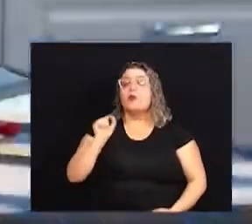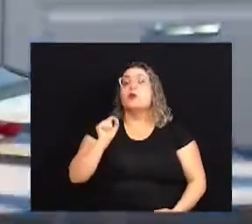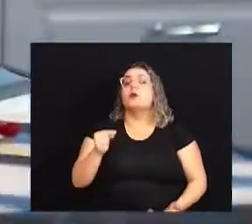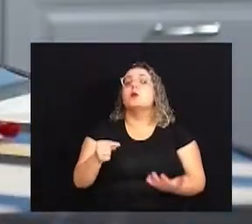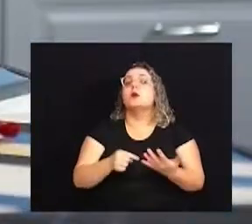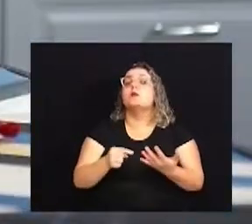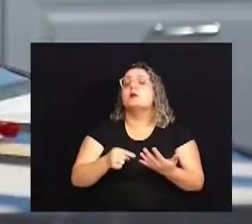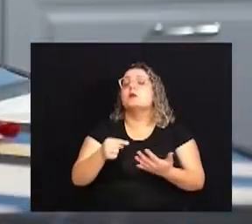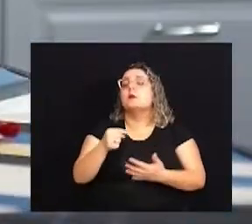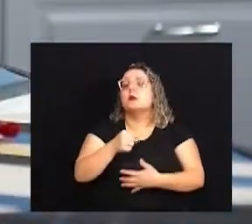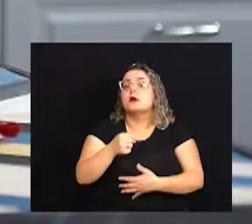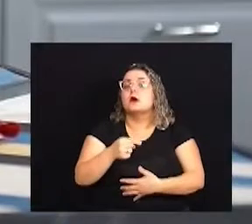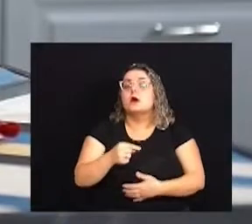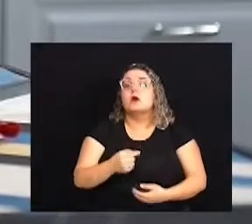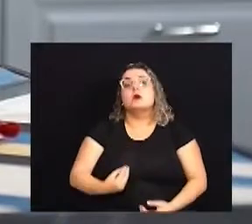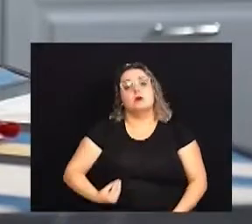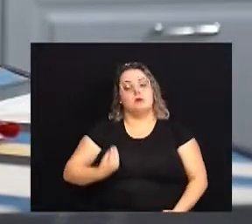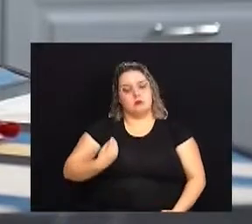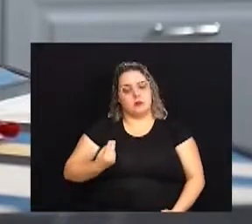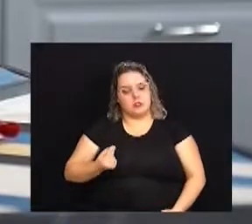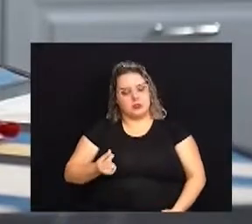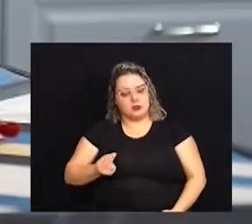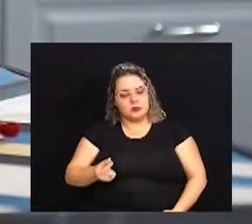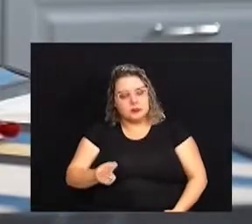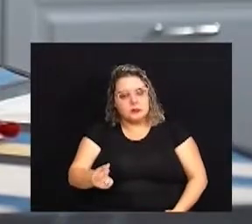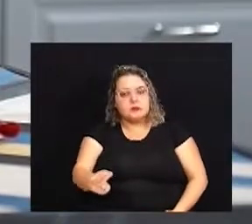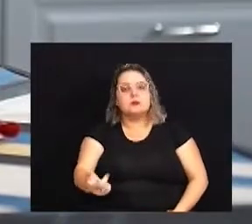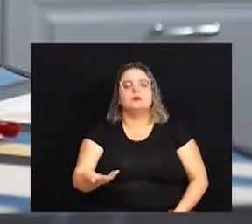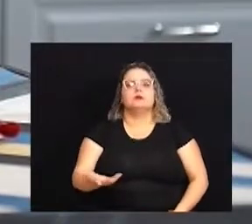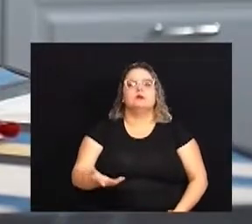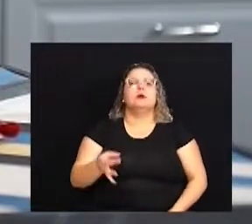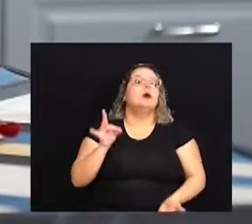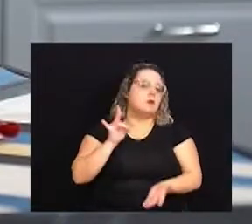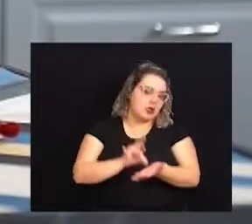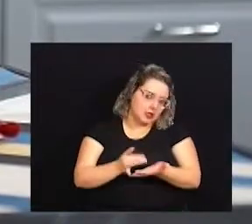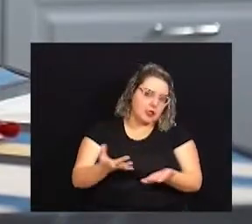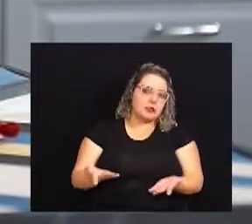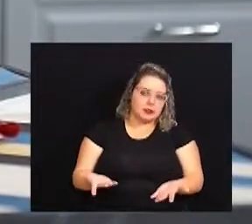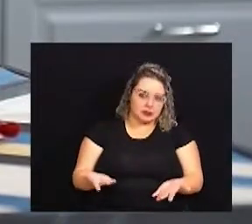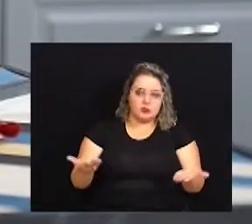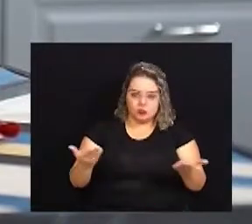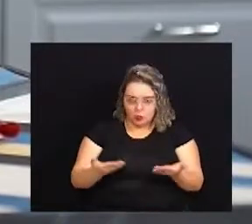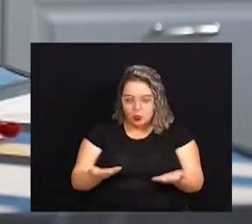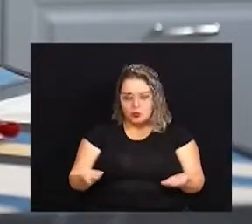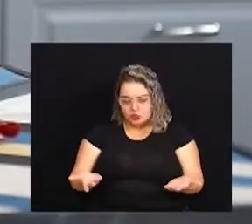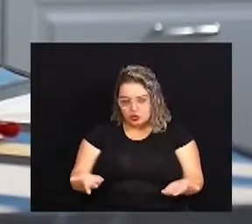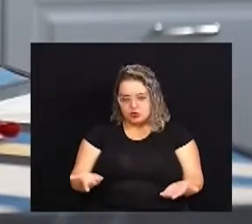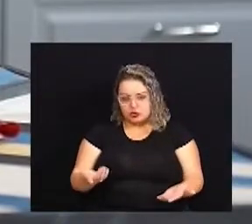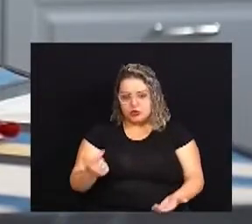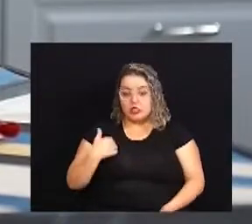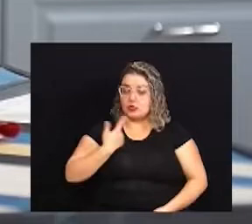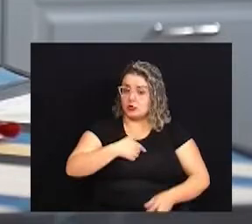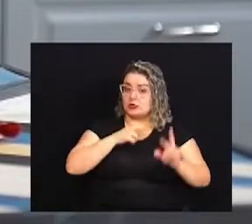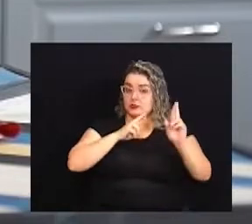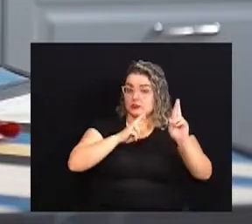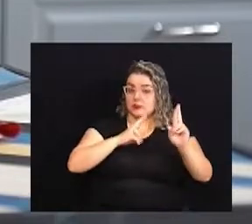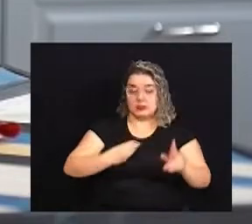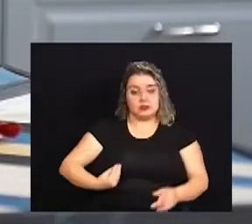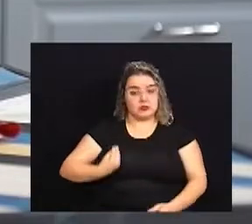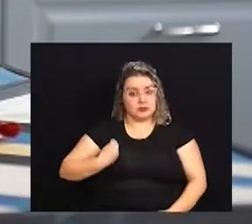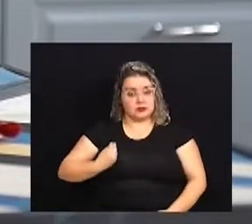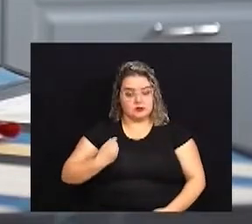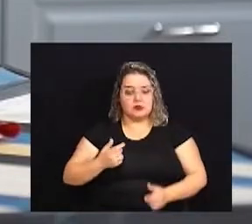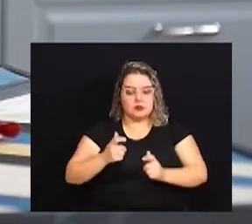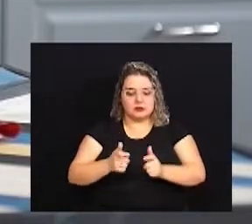a constatação de que as pessoas vão viver cada vez mais. A longevidade é uma realidade, então a nossa expectativa de